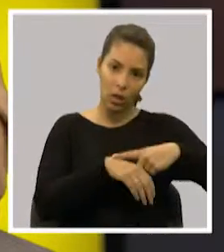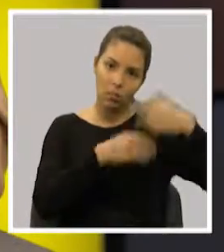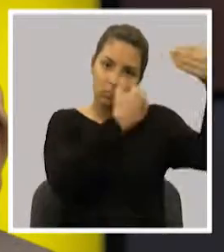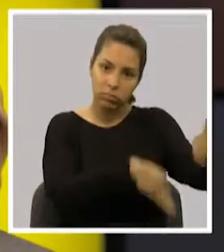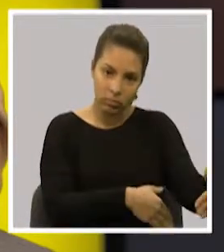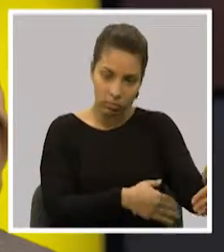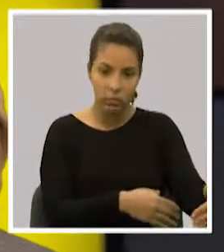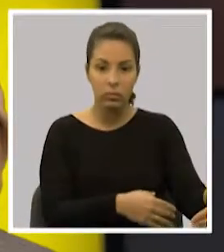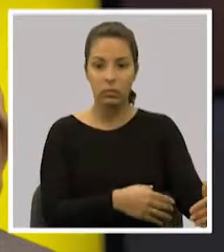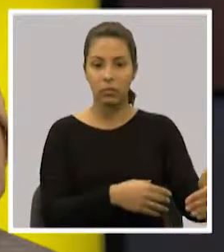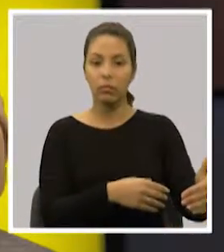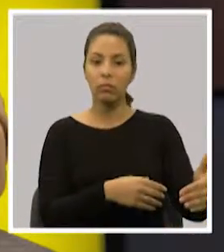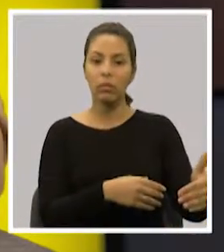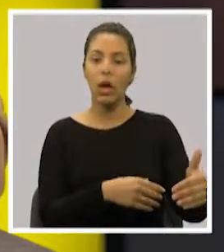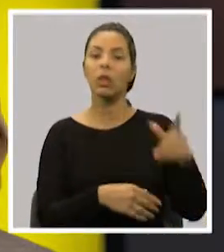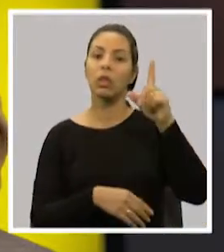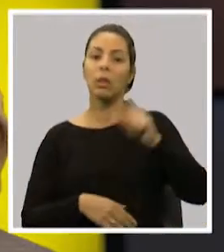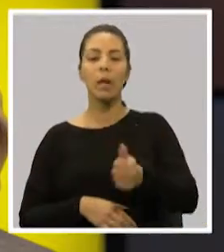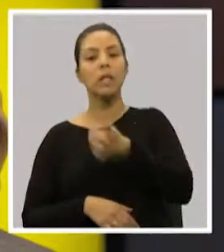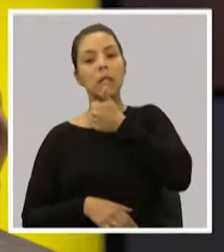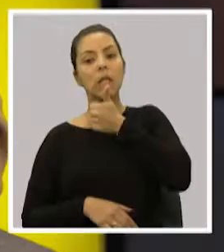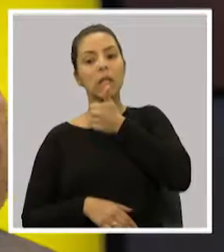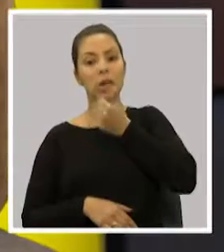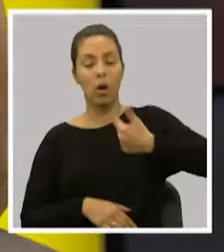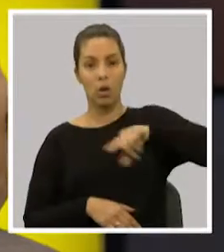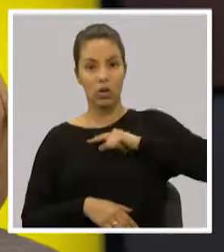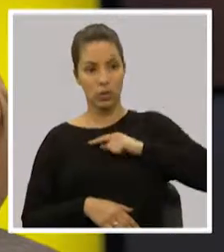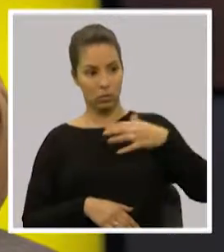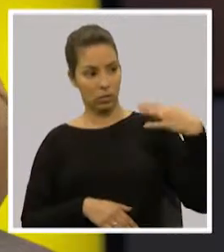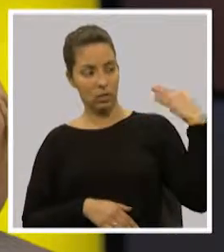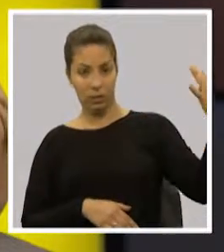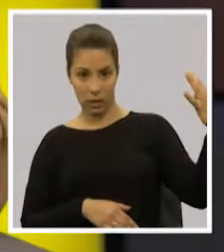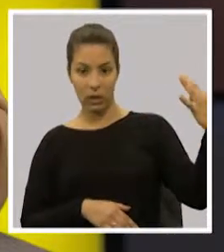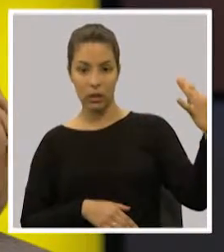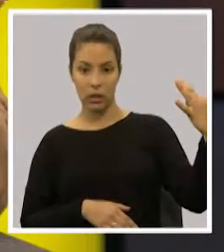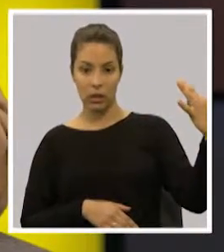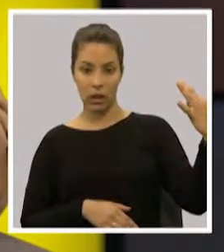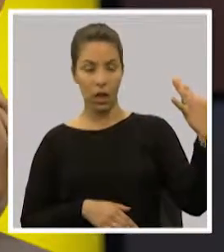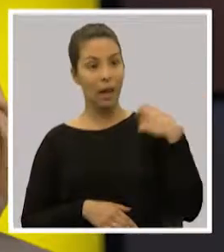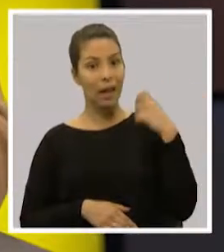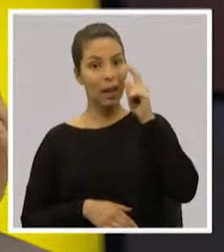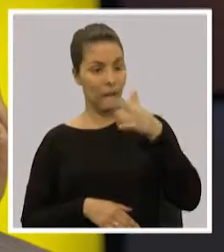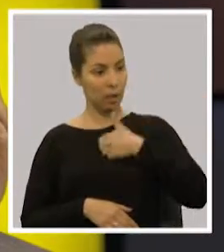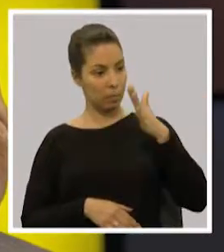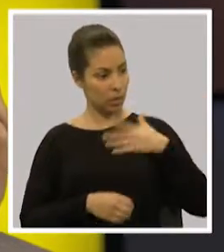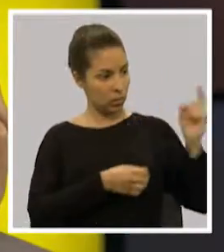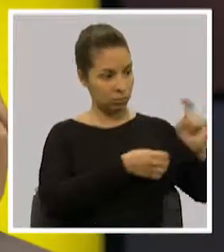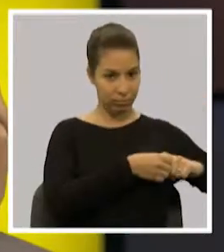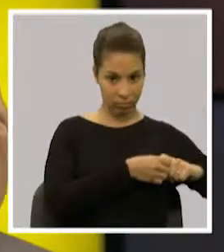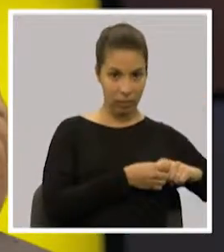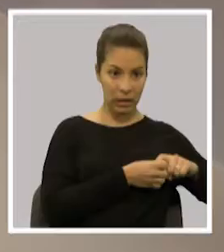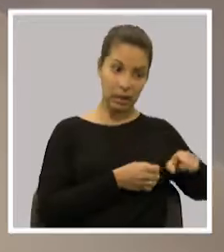temporária, e parte sempre da decisão dos nossos empregadores, portanto, do meio para quem